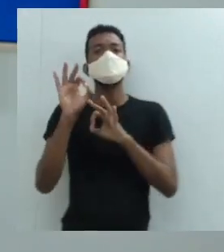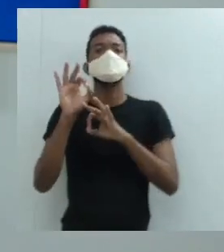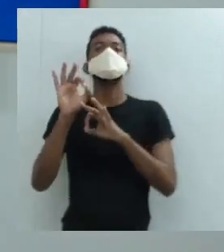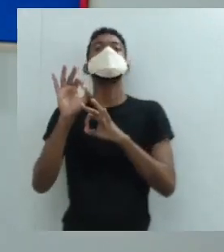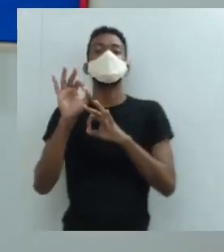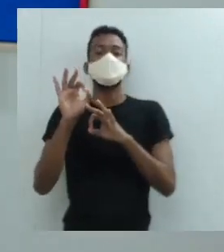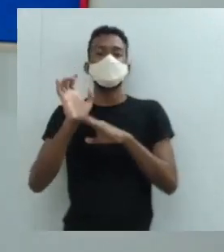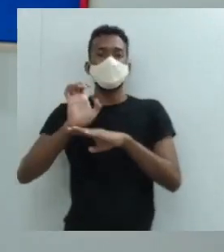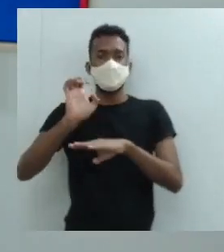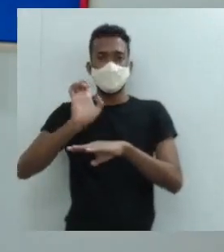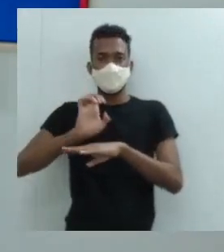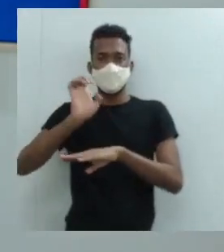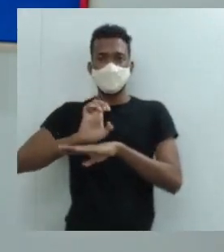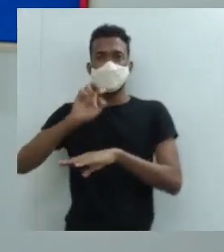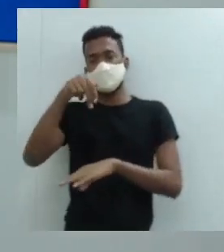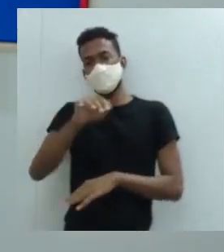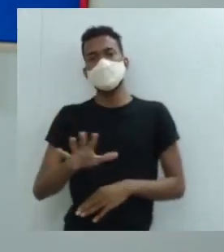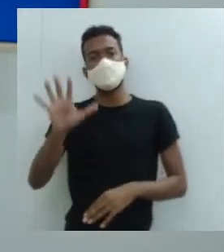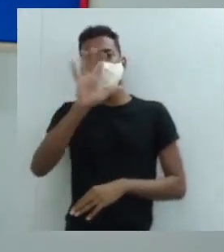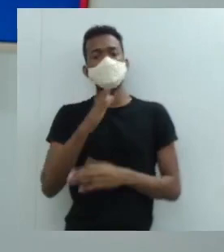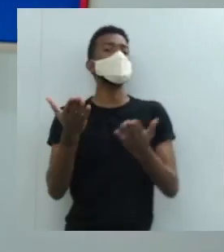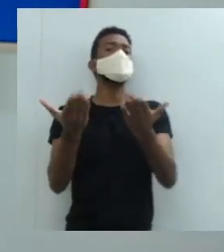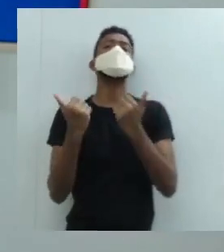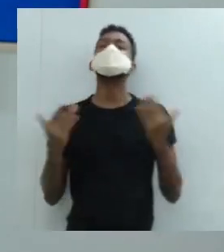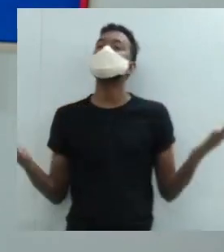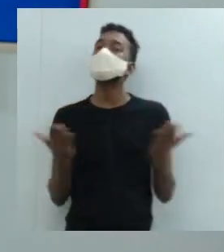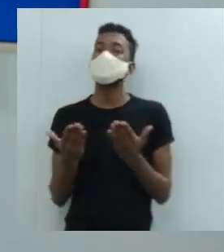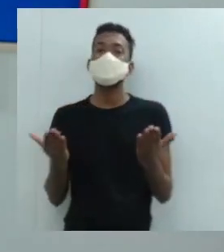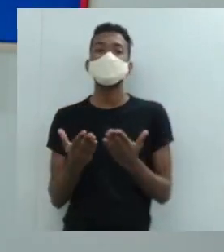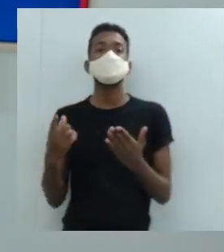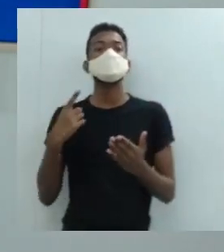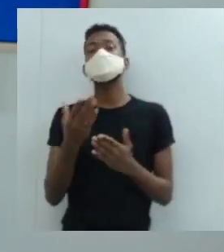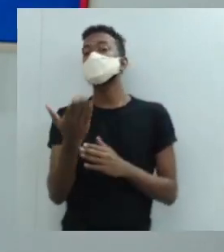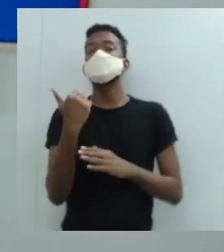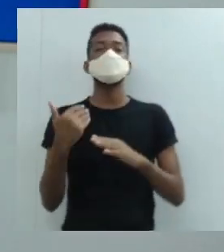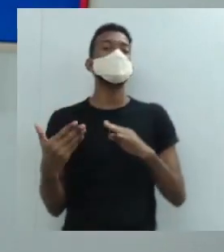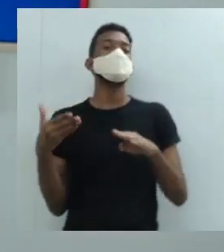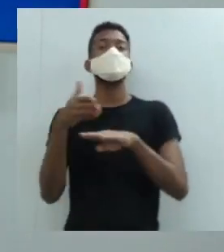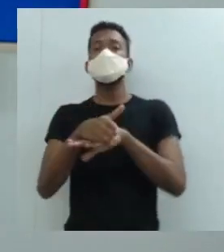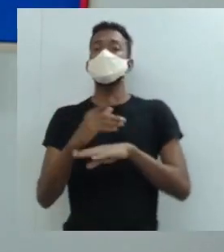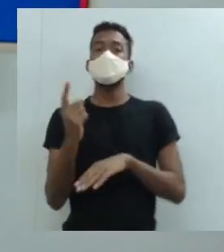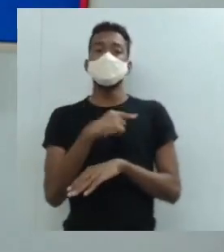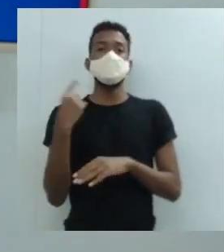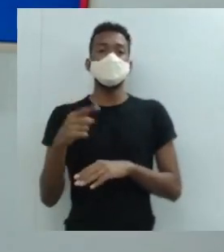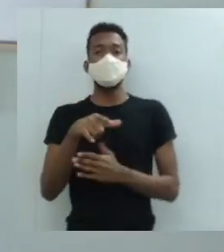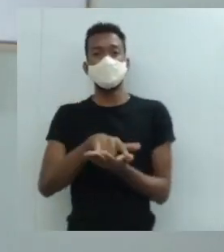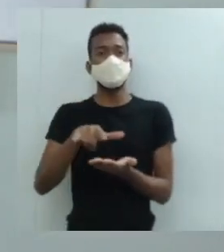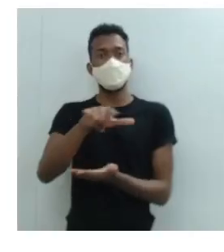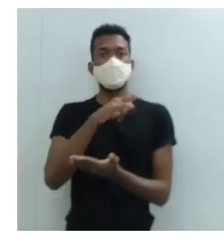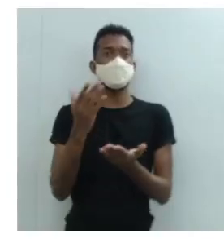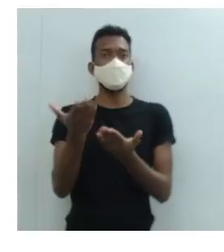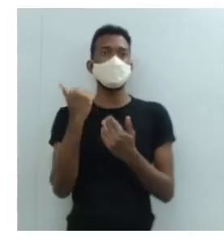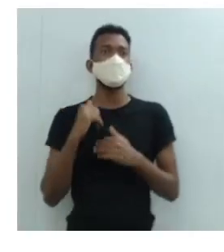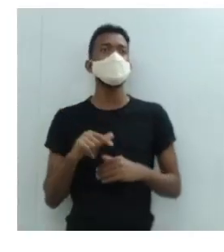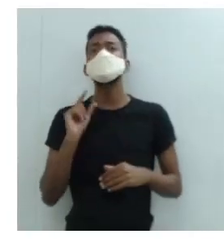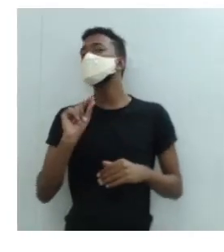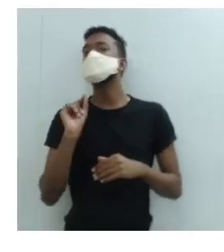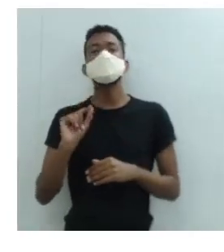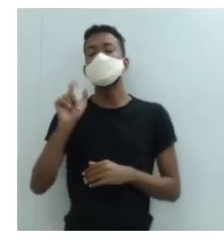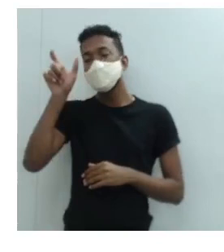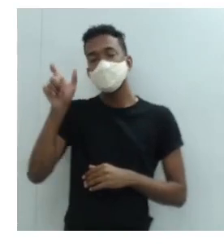Então, vamos lá, garotada, vamos lá, vamos entrar na nossa nave, não é isso? Então, vamos lá. Então, o que